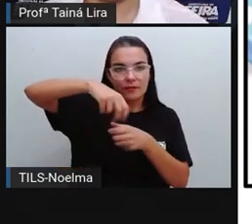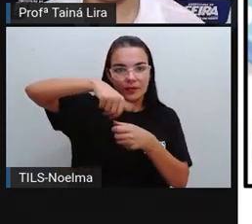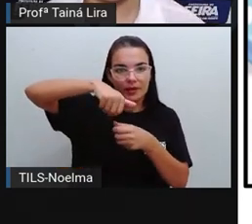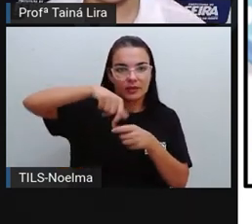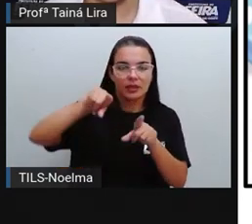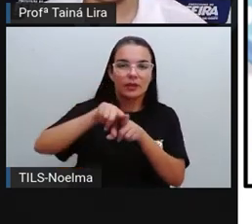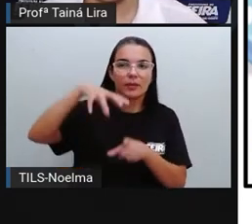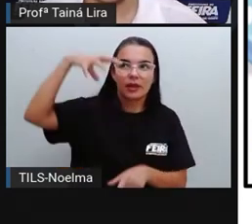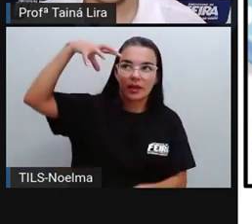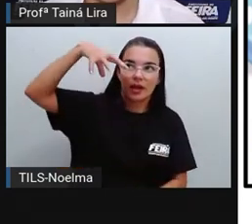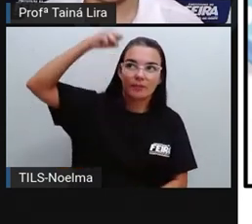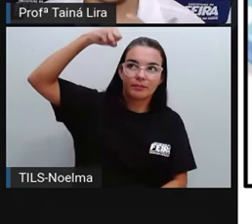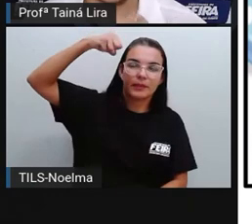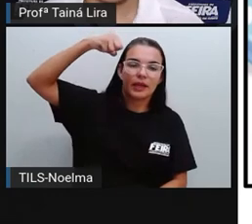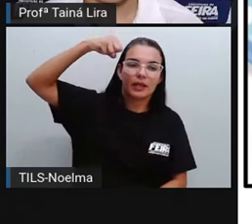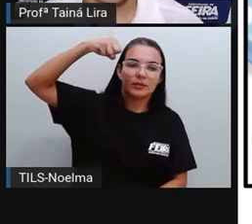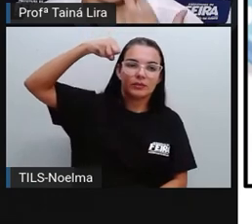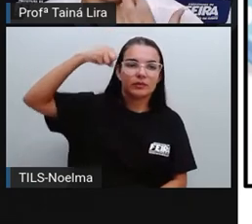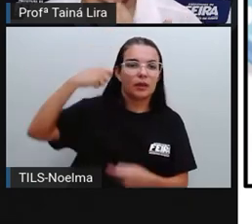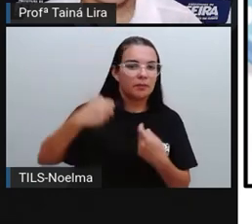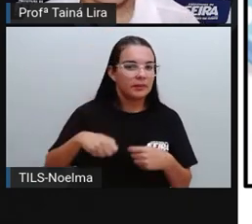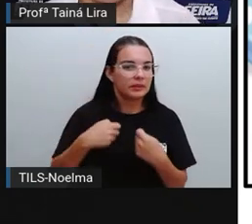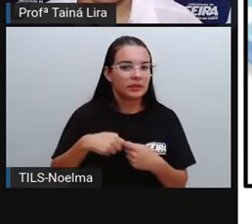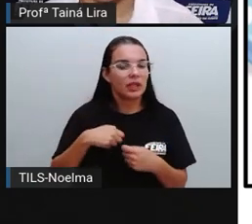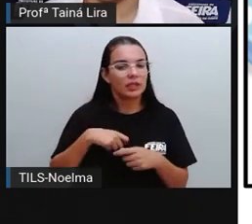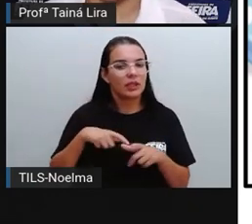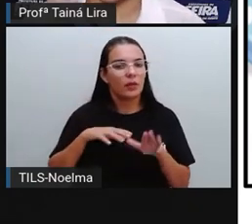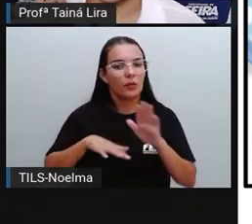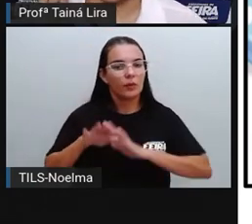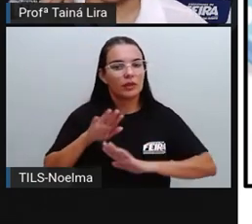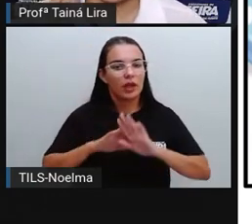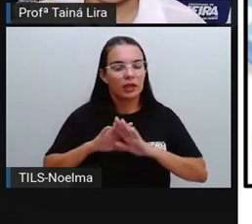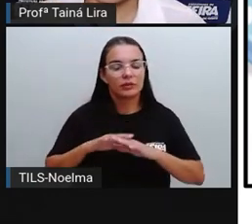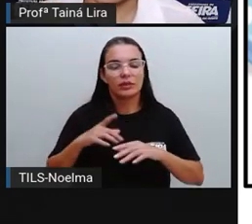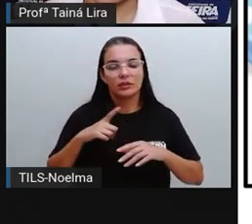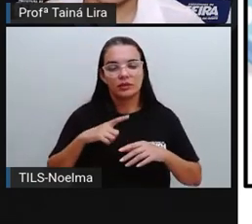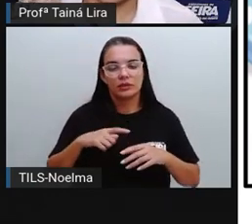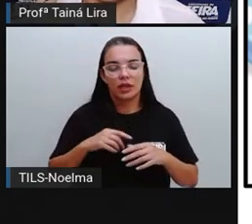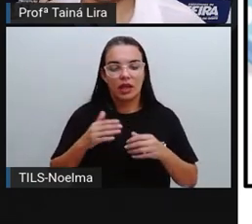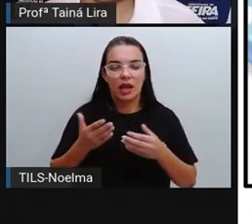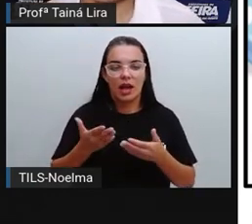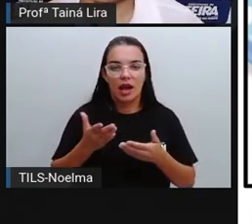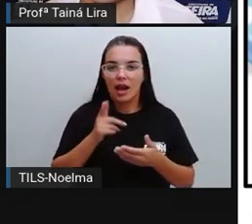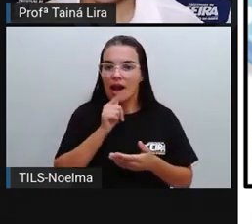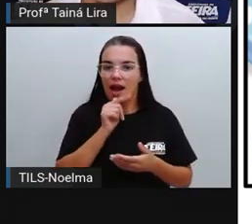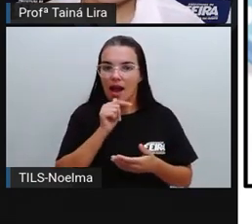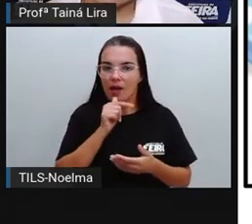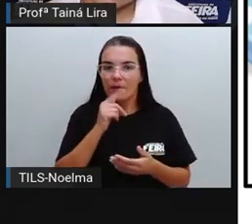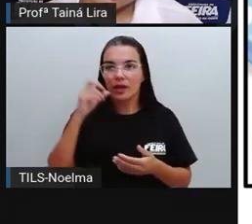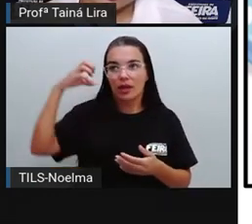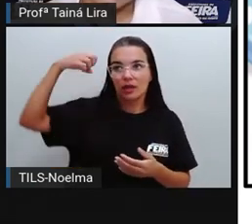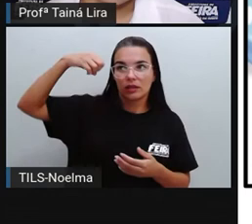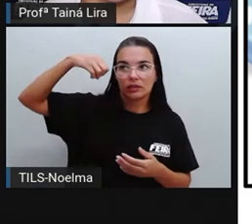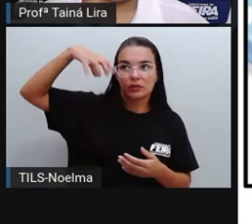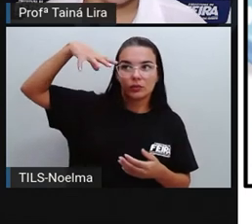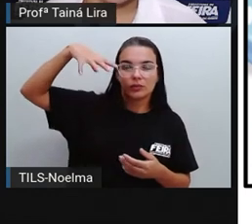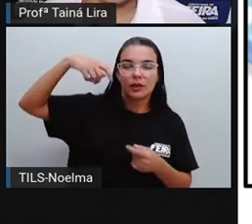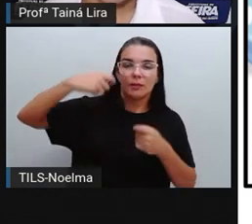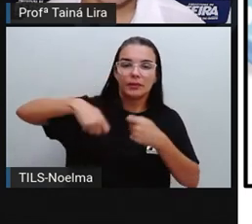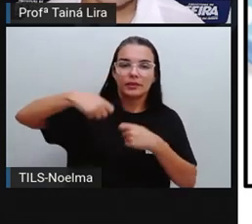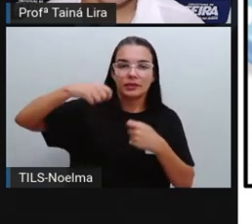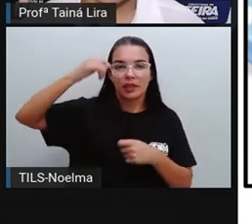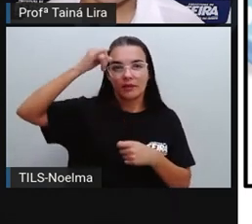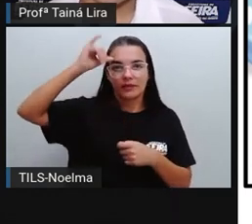sobre o uso, né, racional aí, tanto da água como da energia. E a gente sabe que, inclusive,